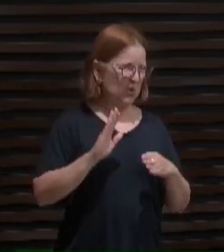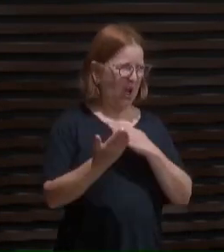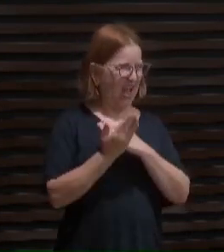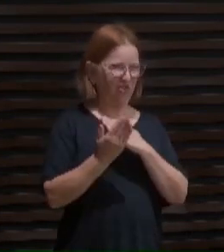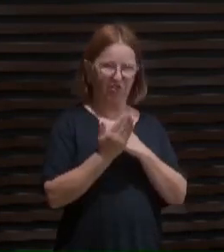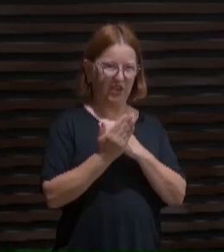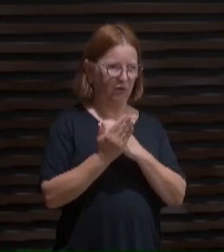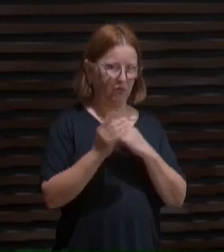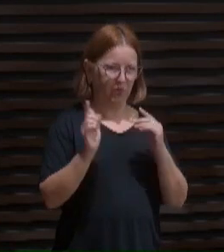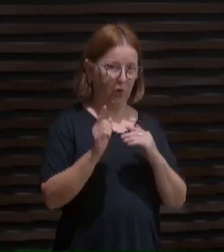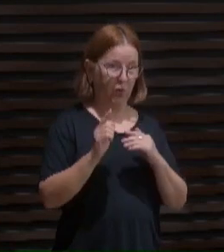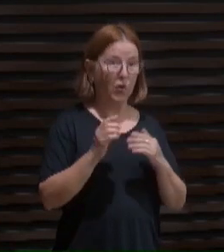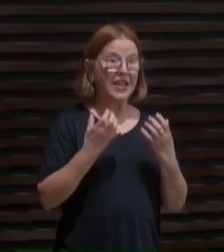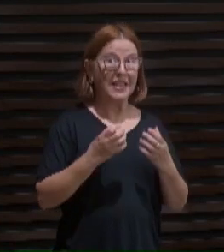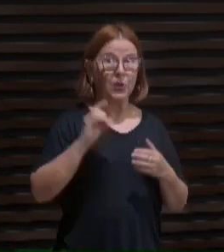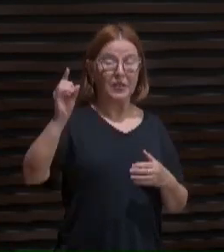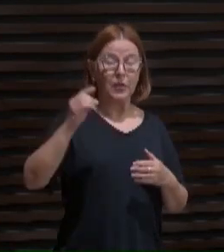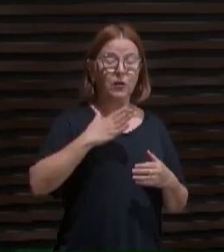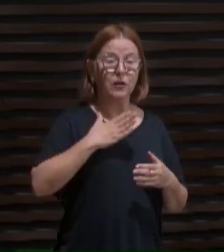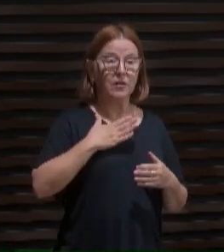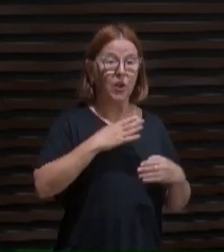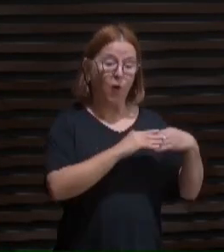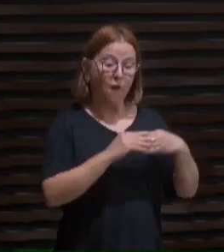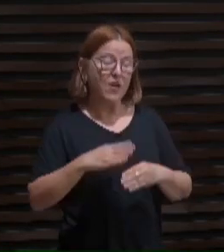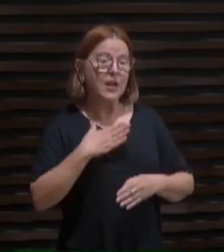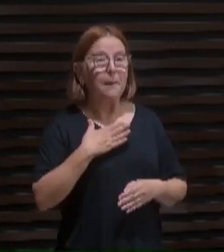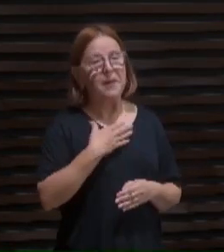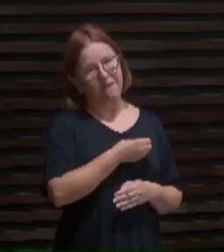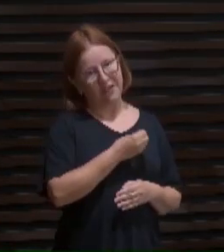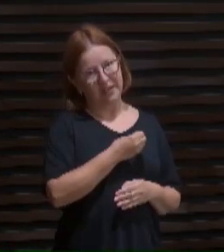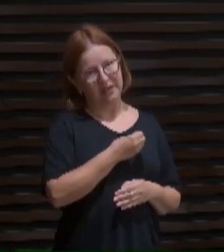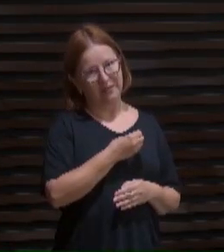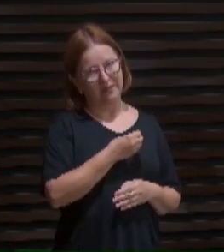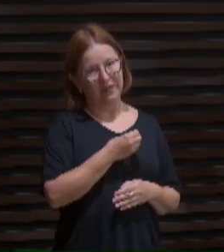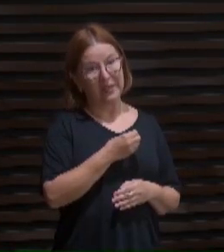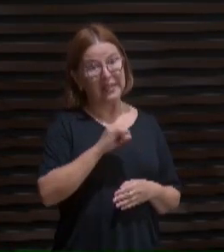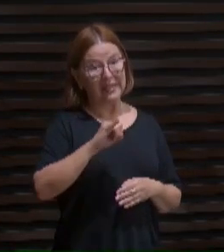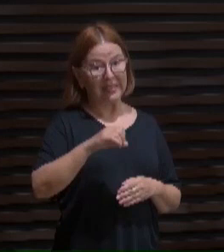me dirigindo. Deus te acompanhe, pastor, por favor, muda, minha filha,